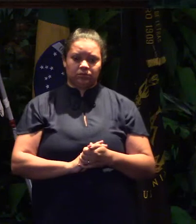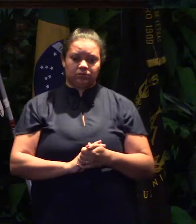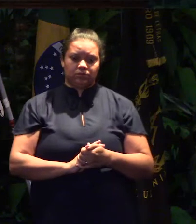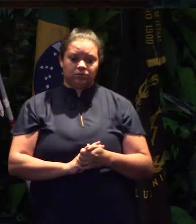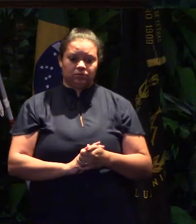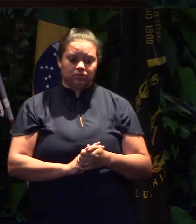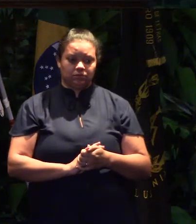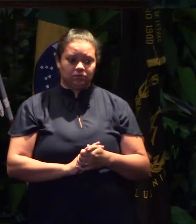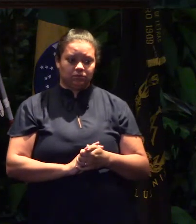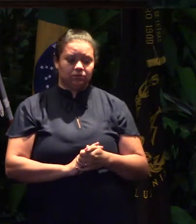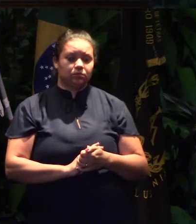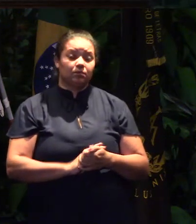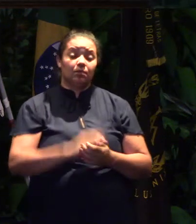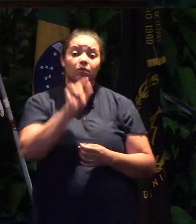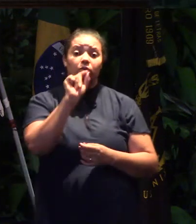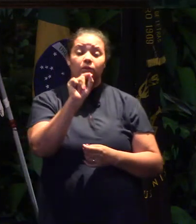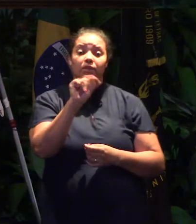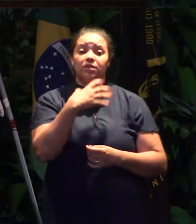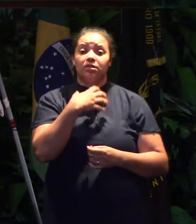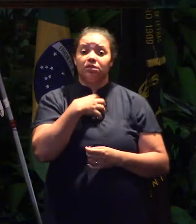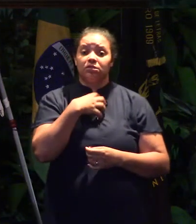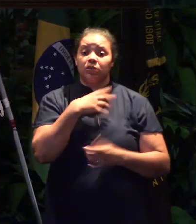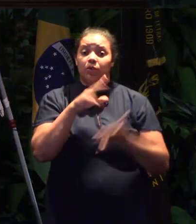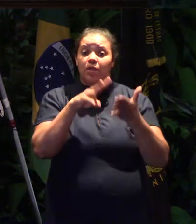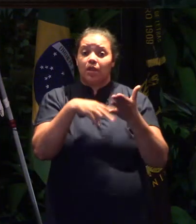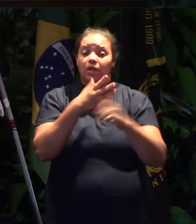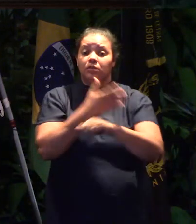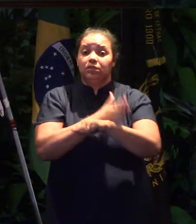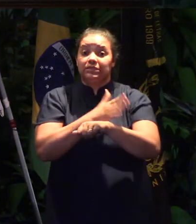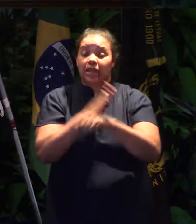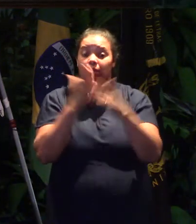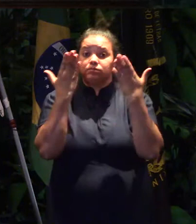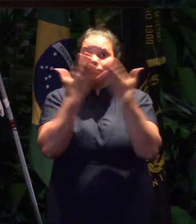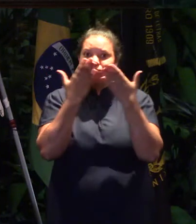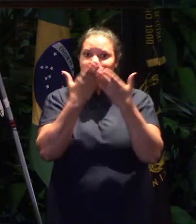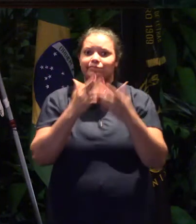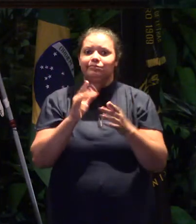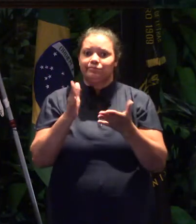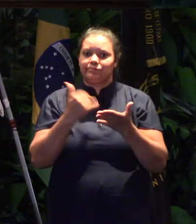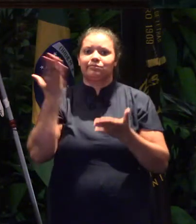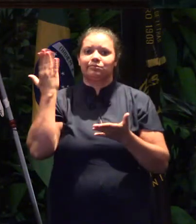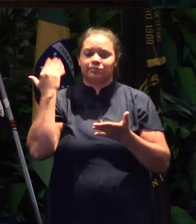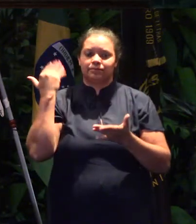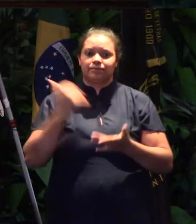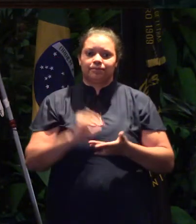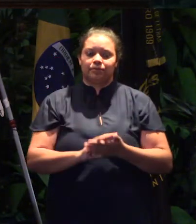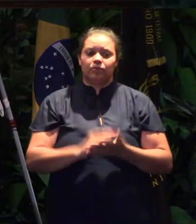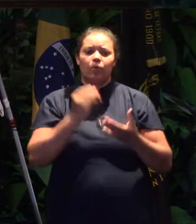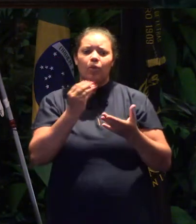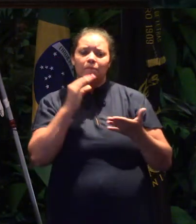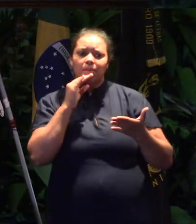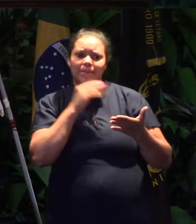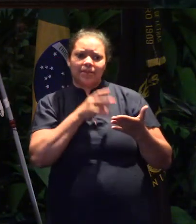sentiu quando leu o ensaio sobre a cegueira? Quer dizer, como você recebeu essa mensagem do